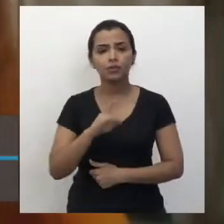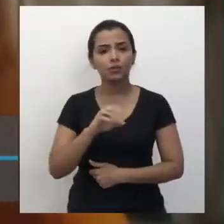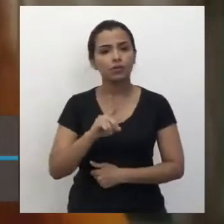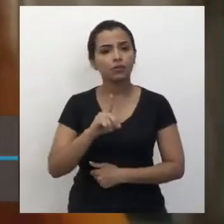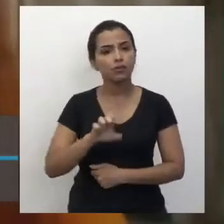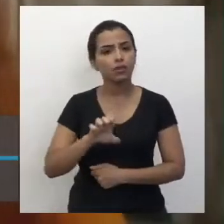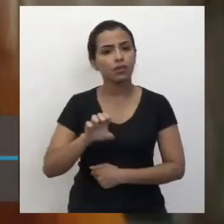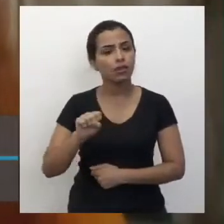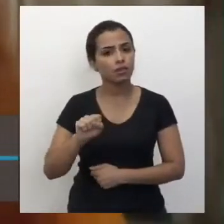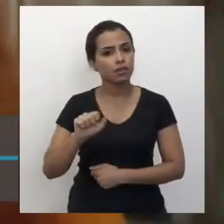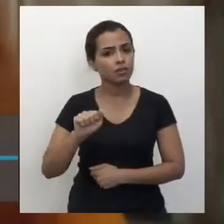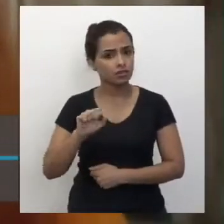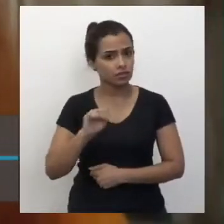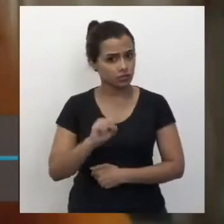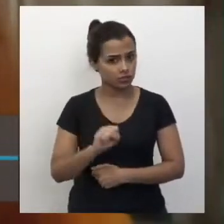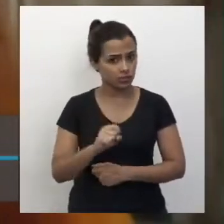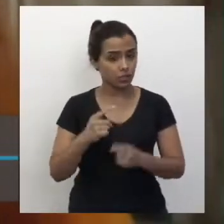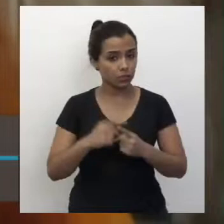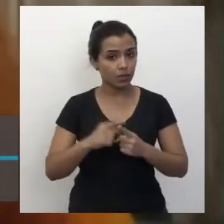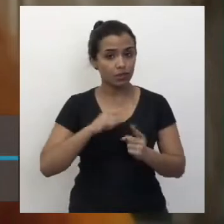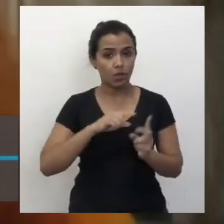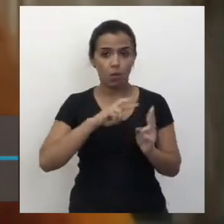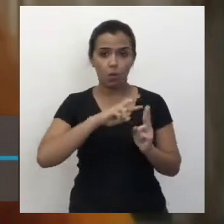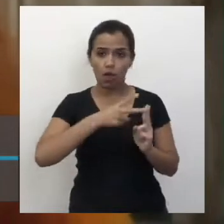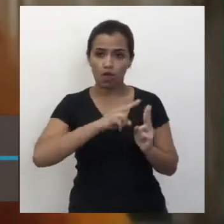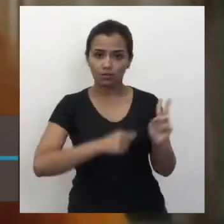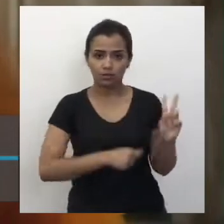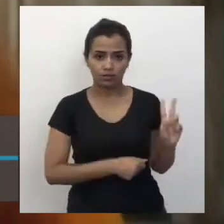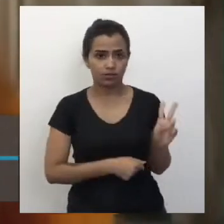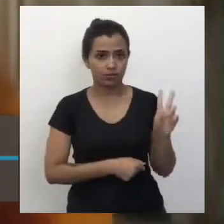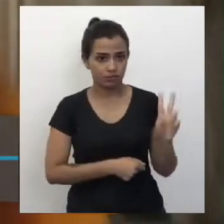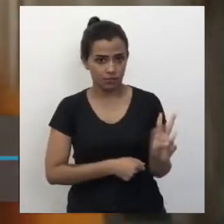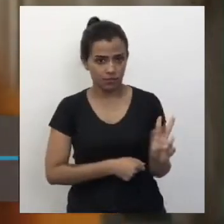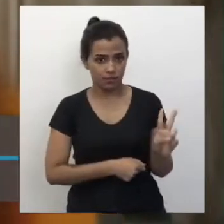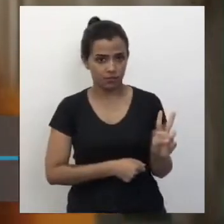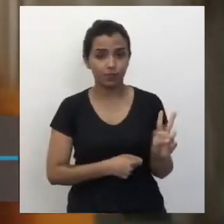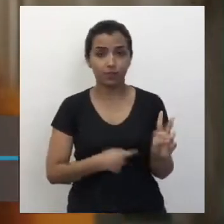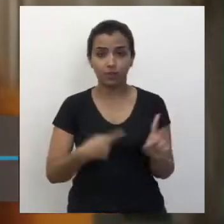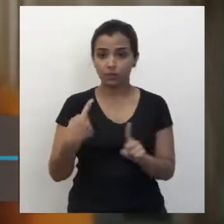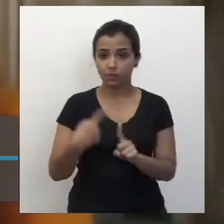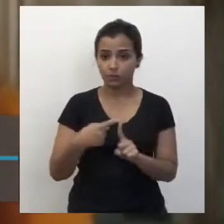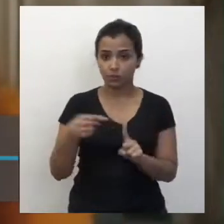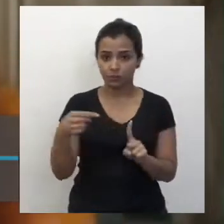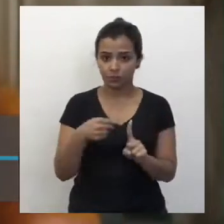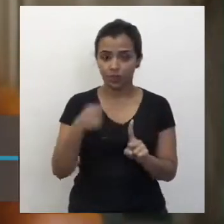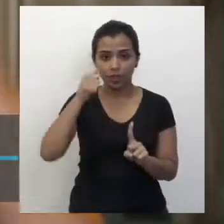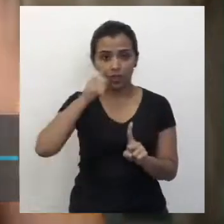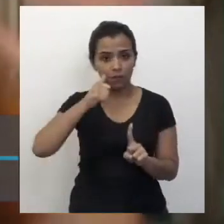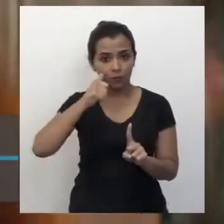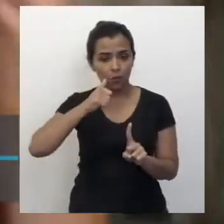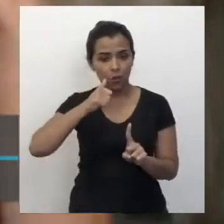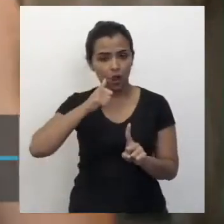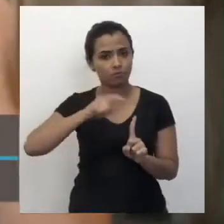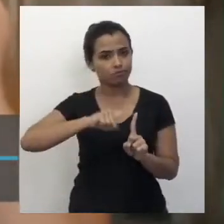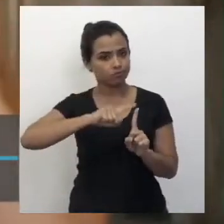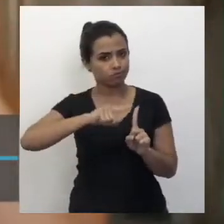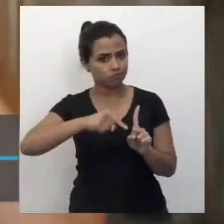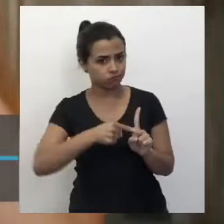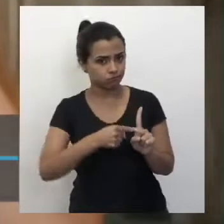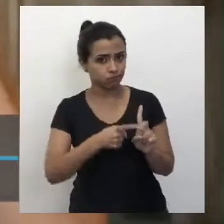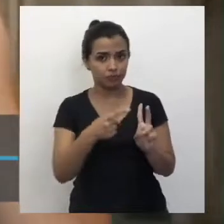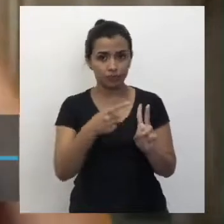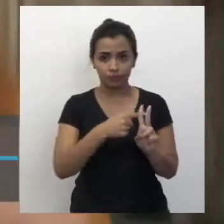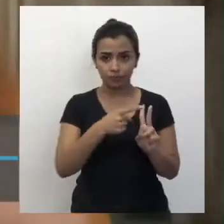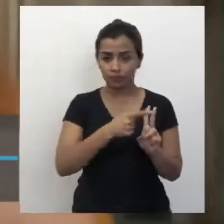conhece um casal em que a mulher está grávida, o esposo